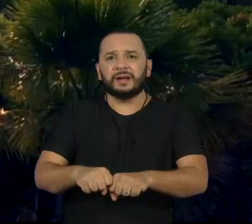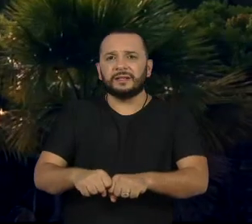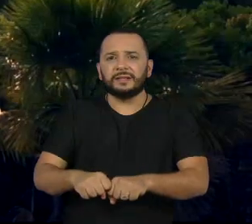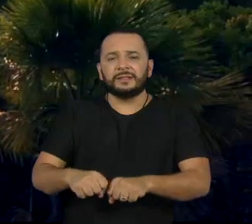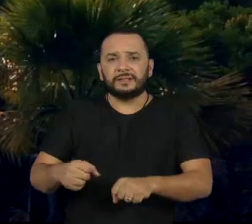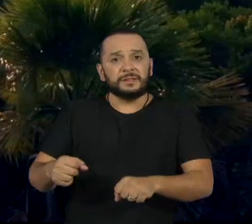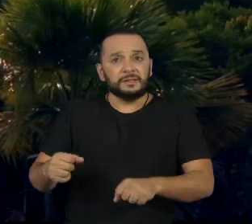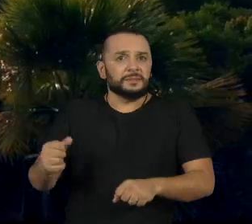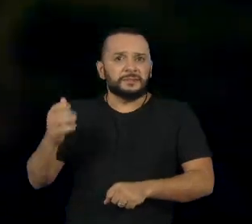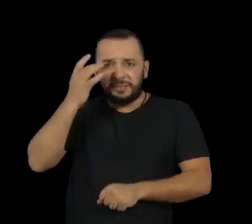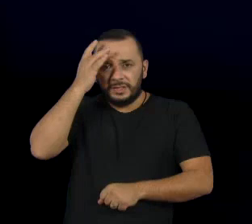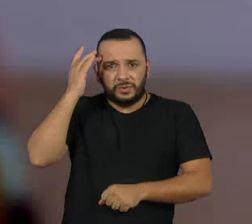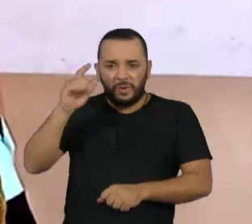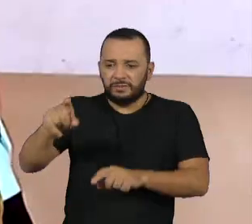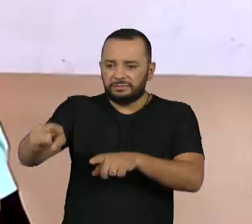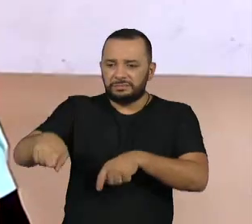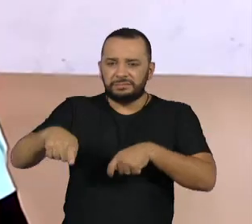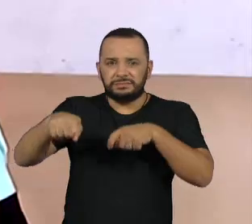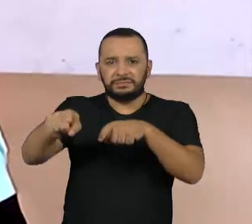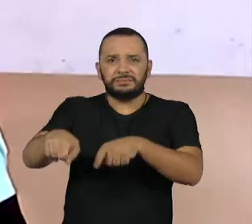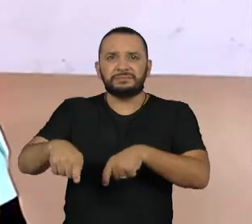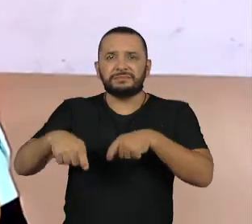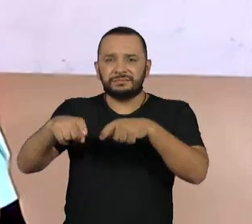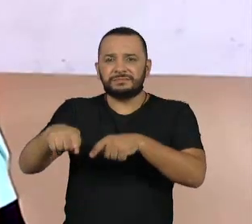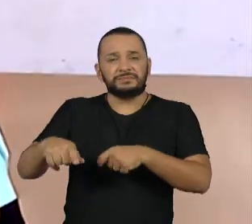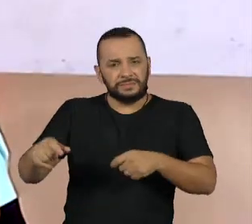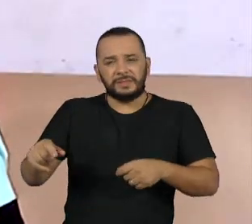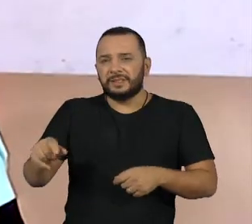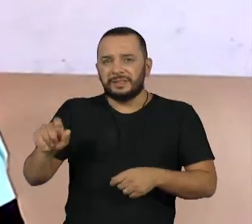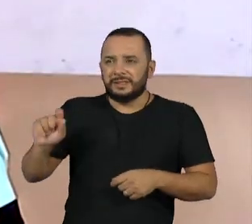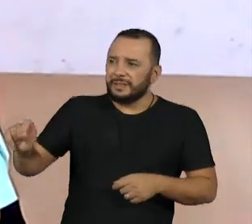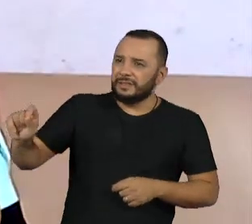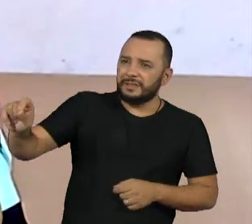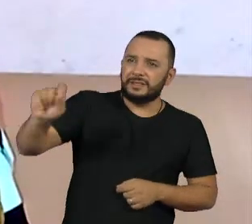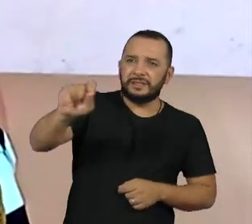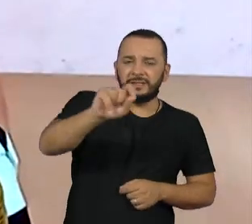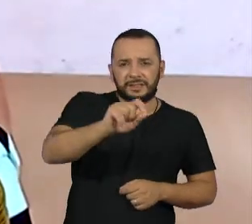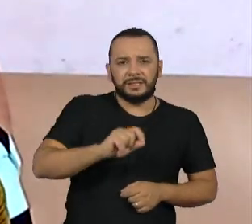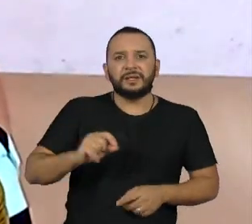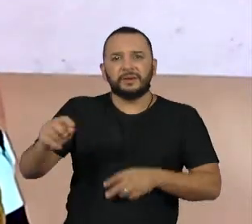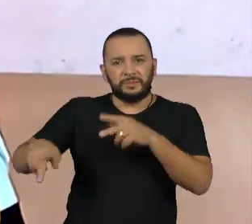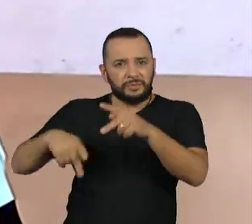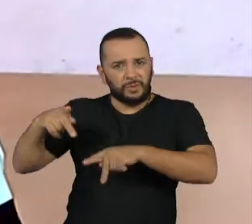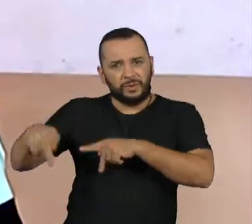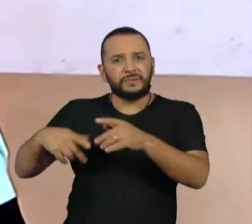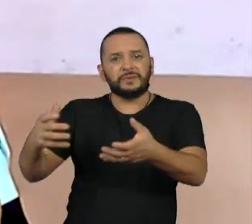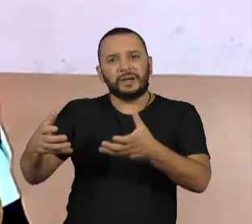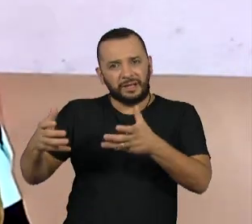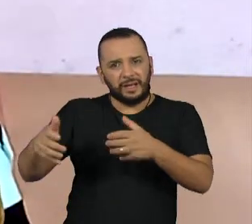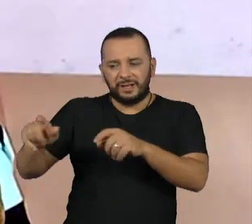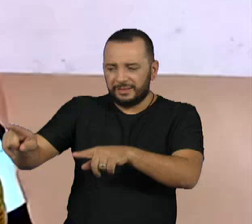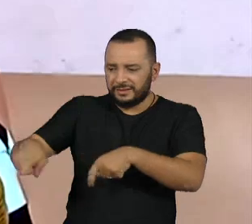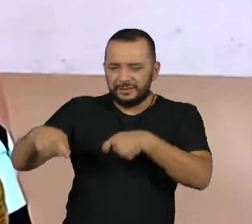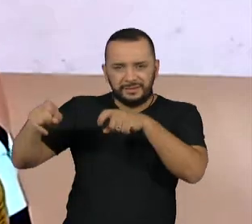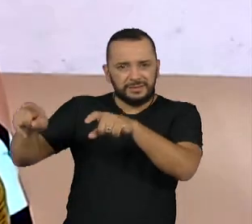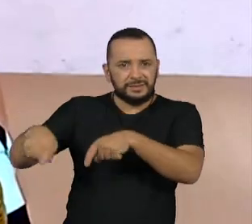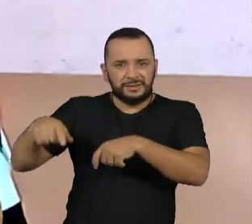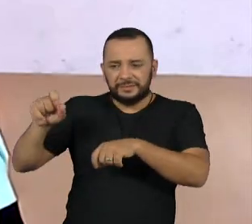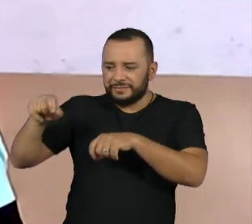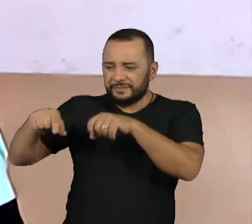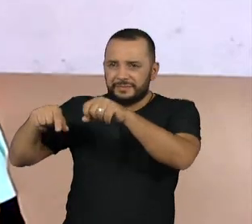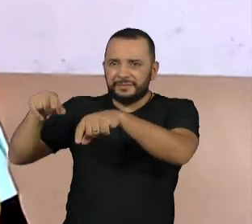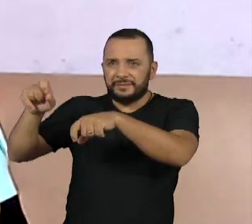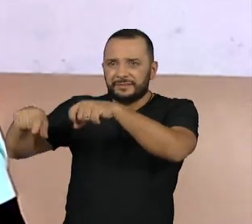que tem um pedaço de terra, mas que pelo menos a maioria que possa ter um pedaço de terra para produzir, para